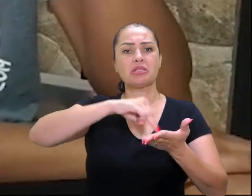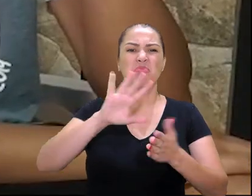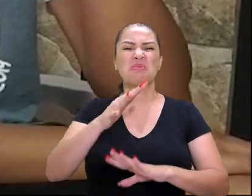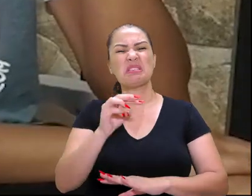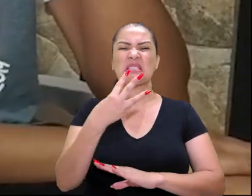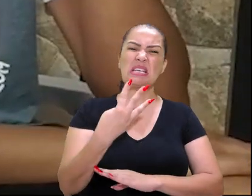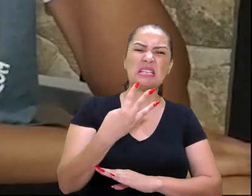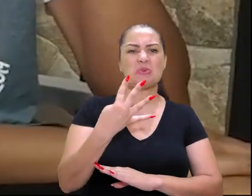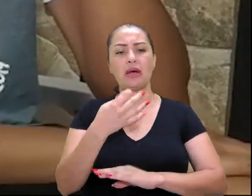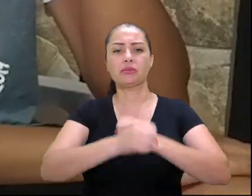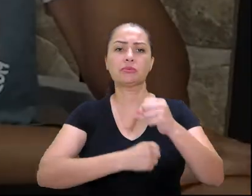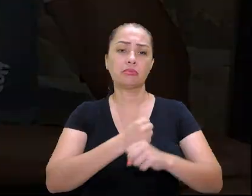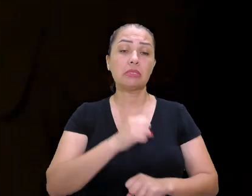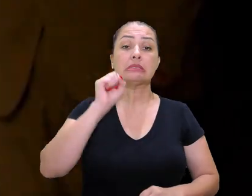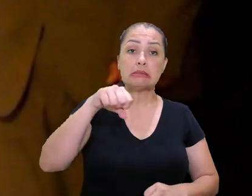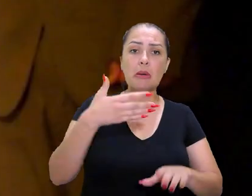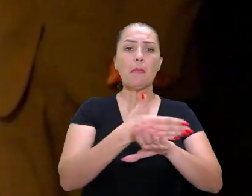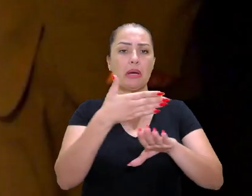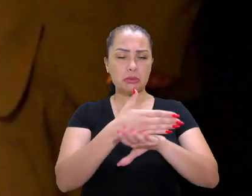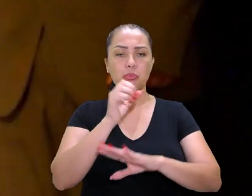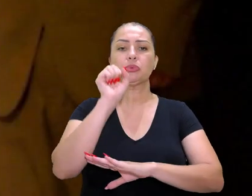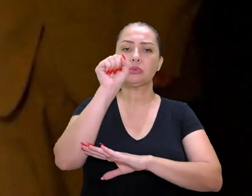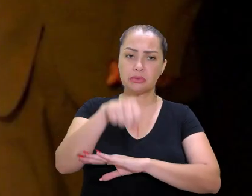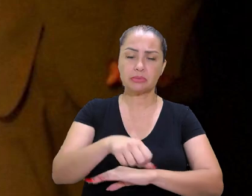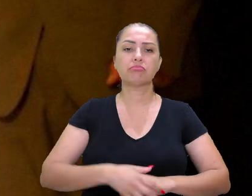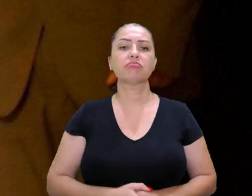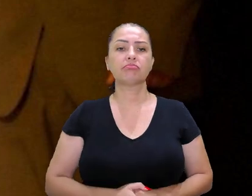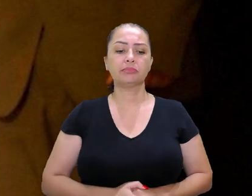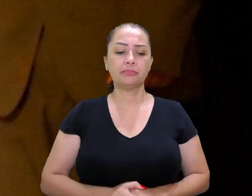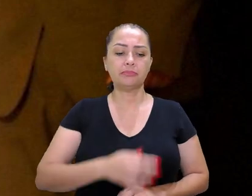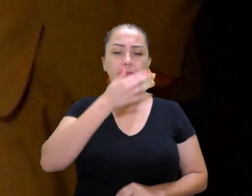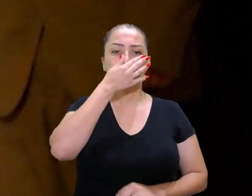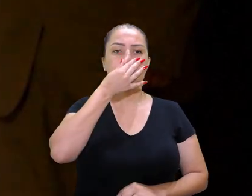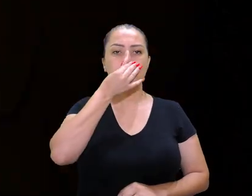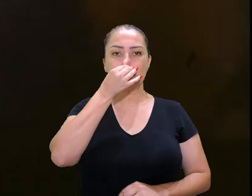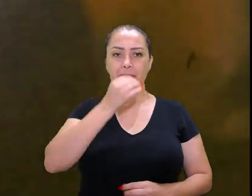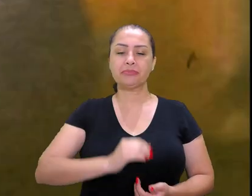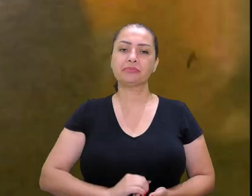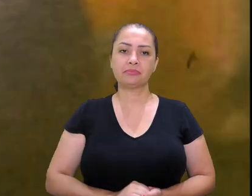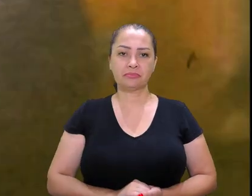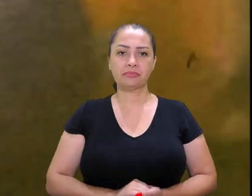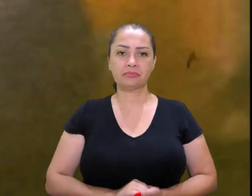Olha, que eu lembro que ela participou, sim, de recital de poesias,